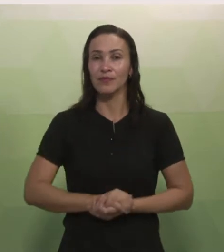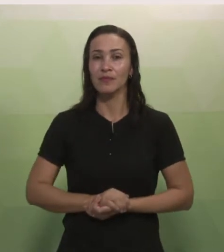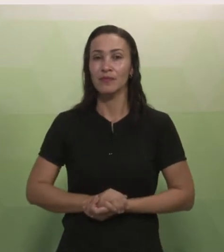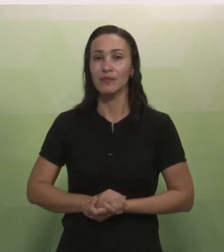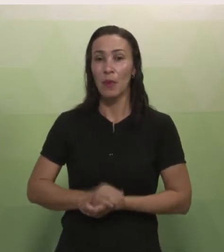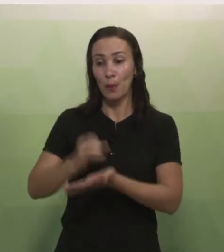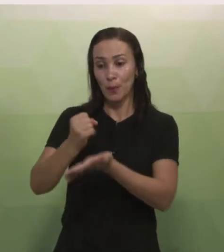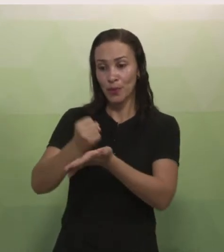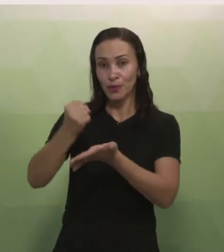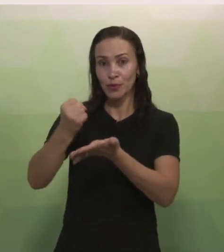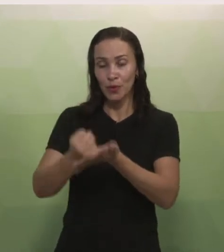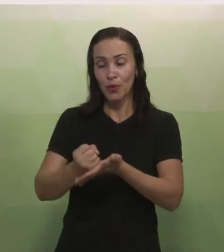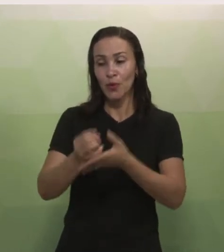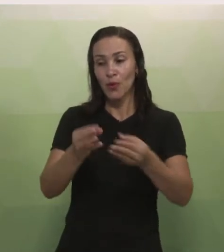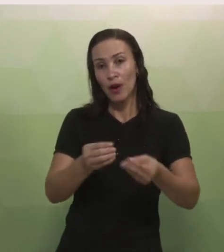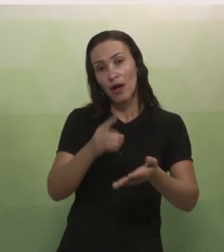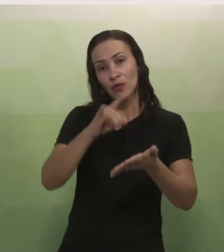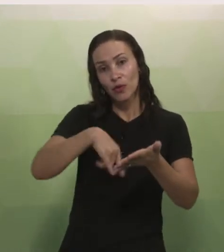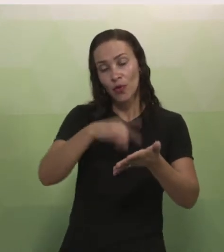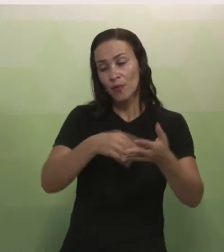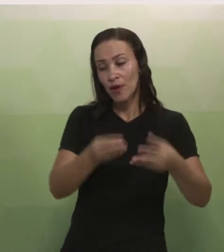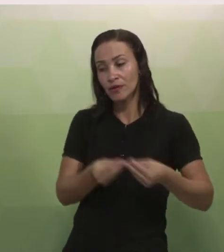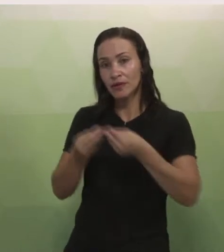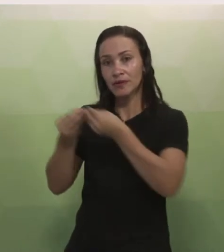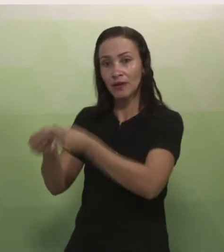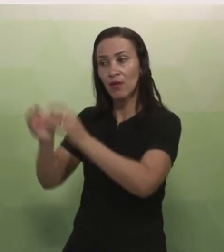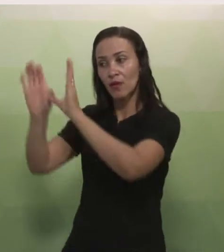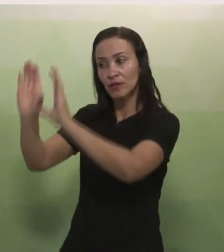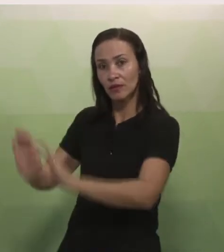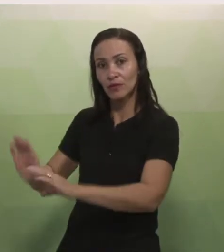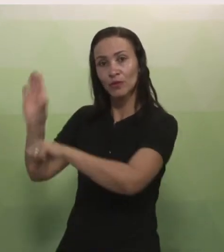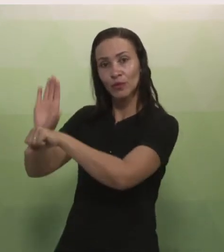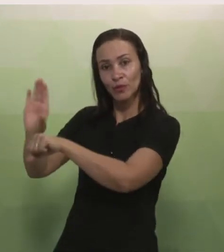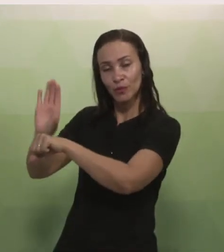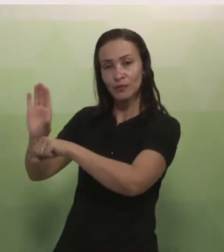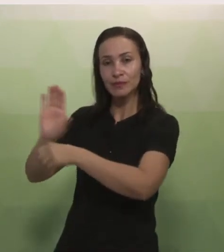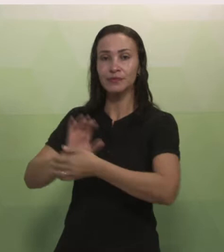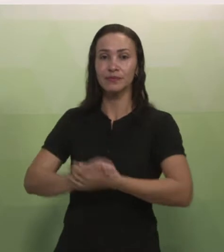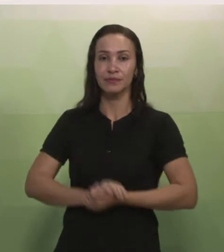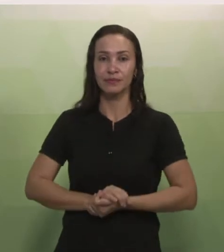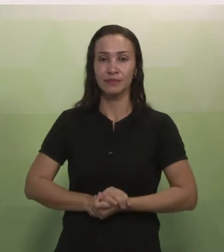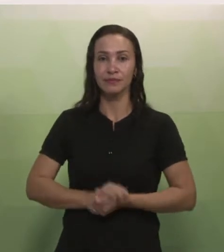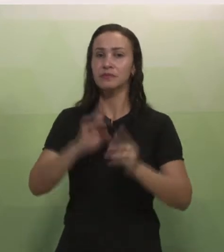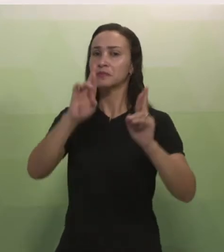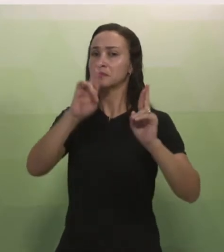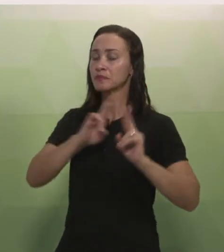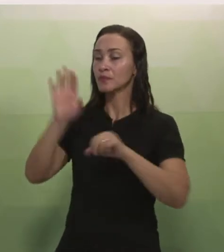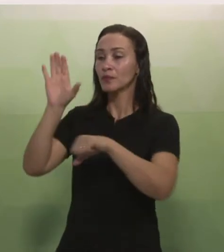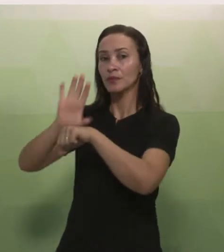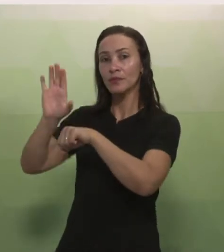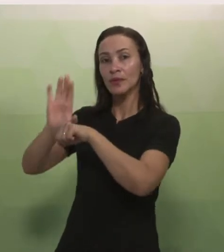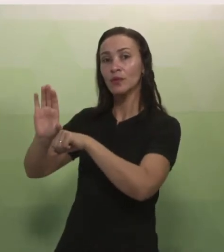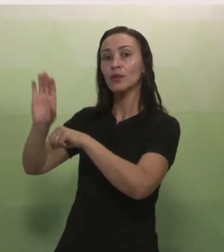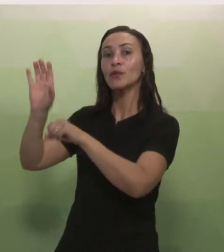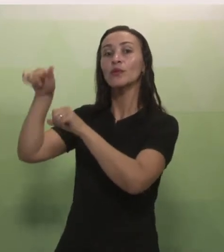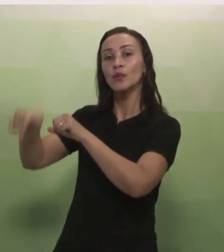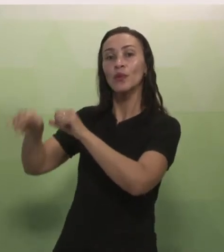o encaminhamento do processo ao coordenador do curso. E cabe ao coordenador do